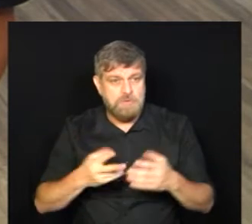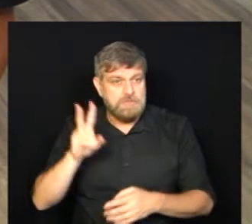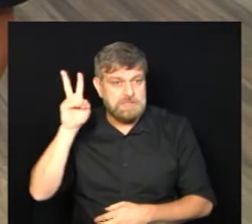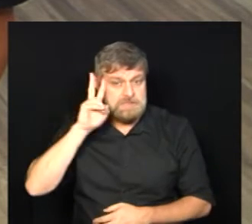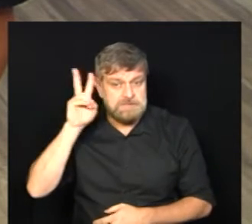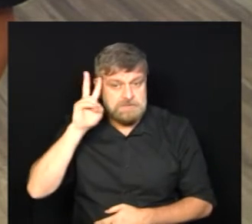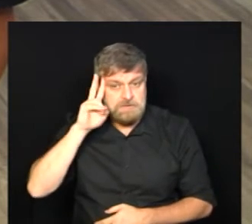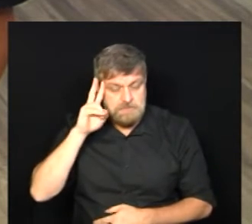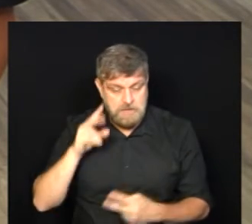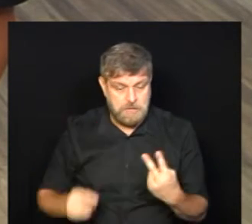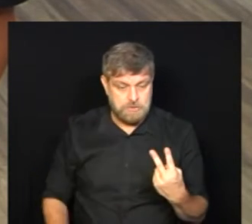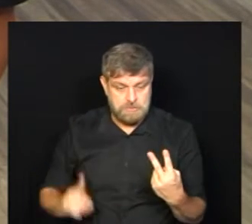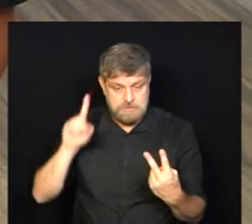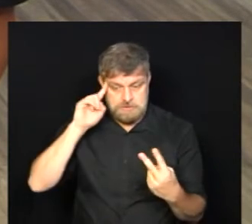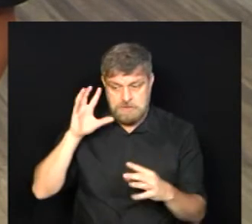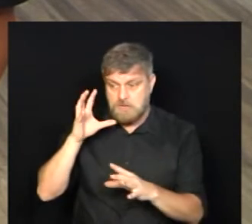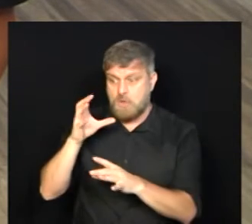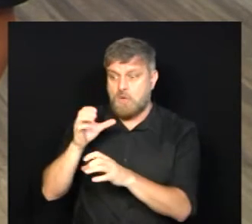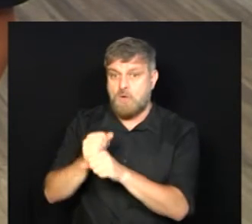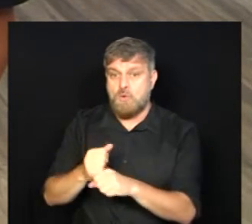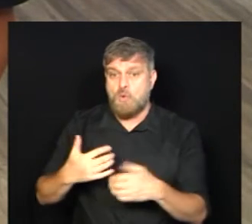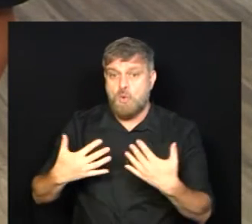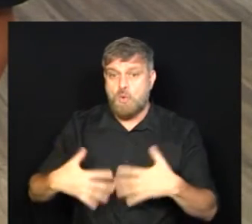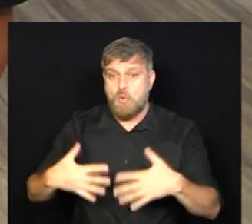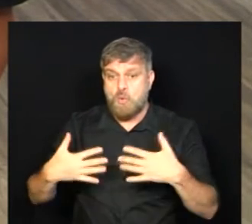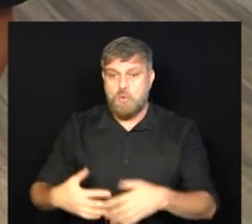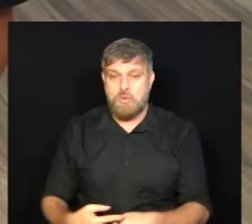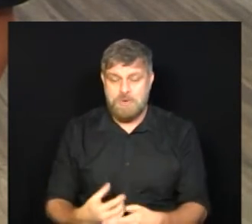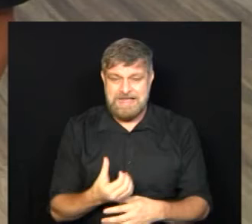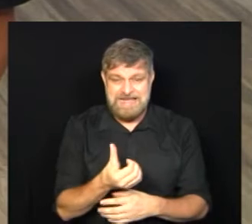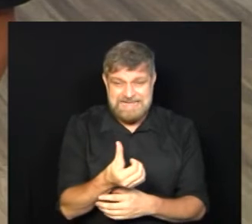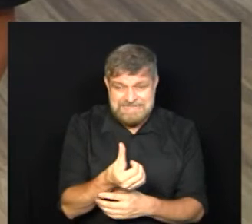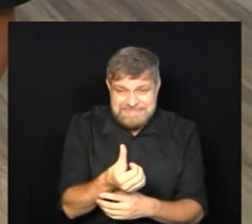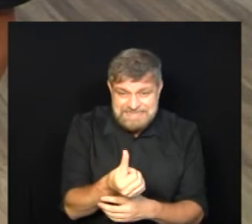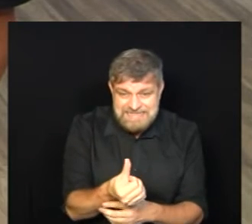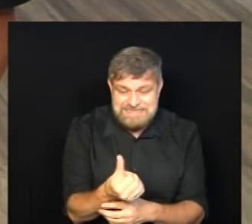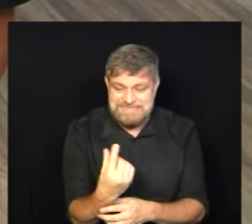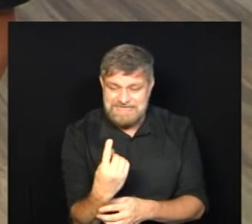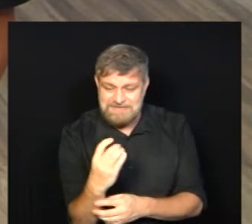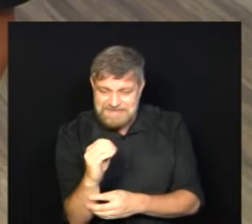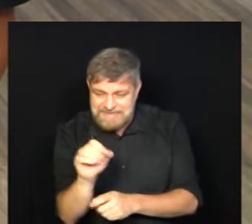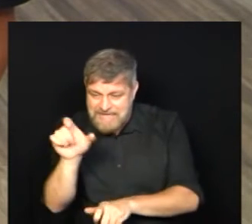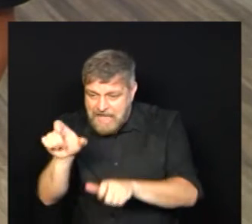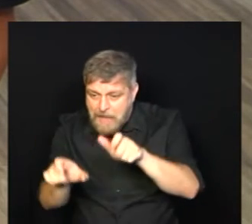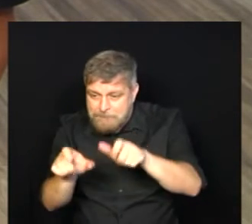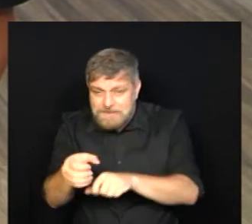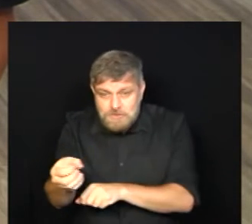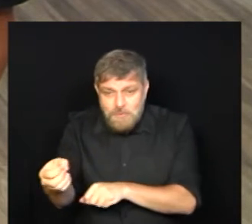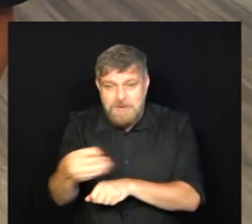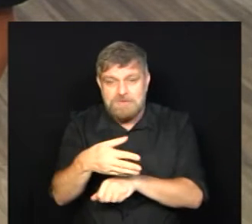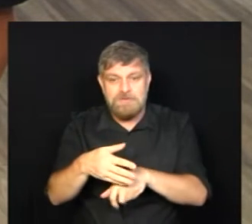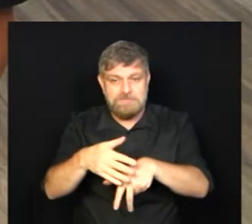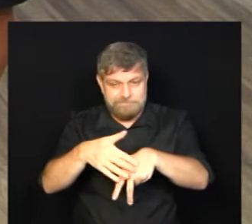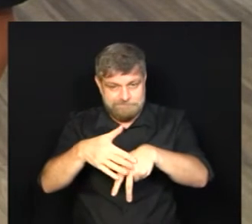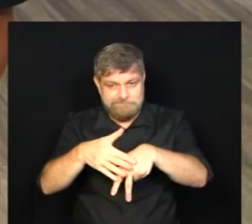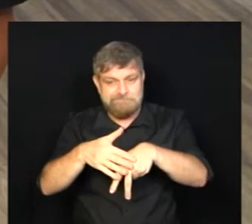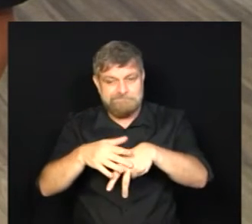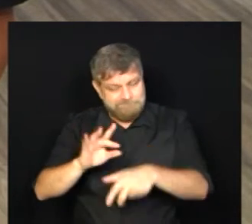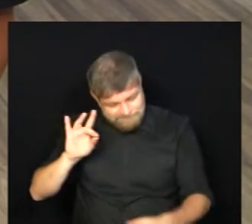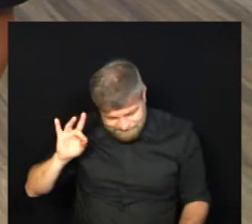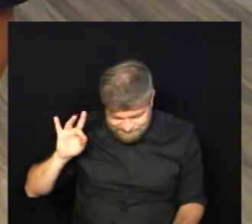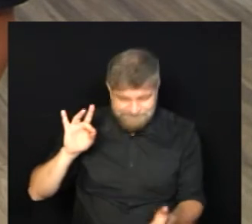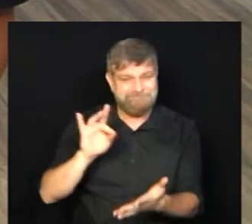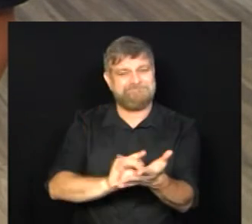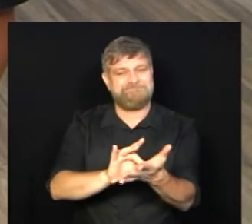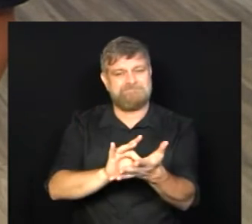segunda-feira. Então, em 2 dias, nós tivemos a confirmação de 610 casos. 610 pessoas